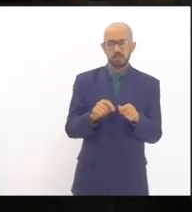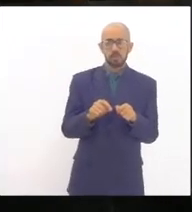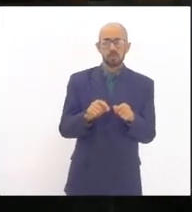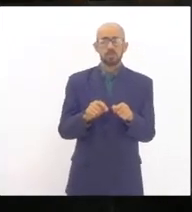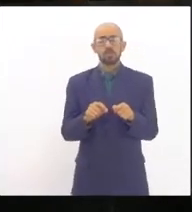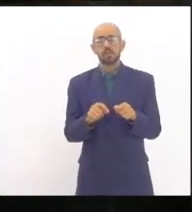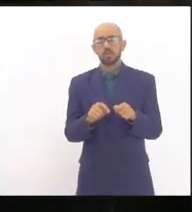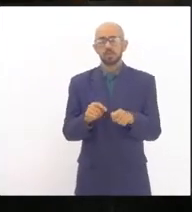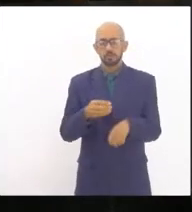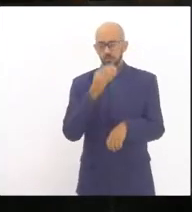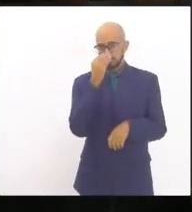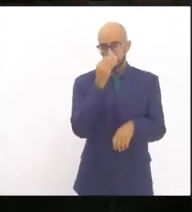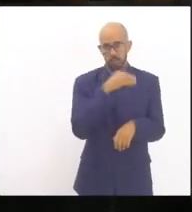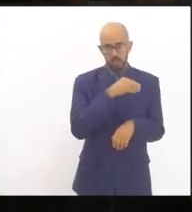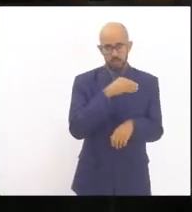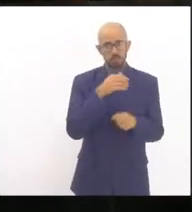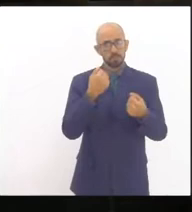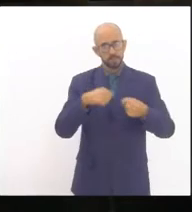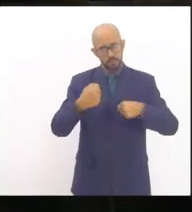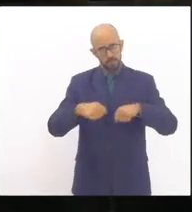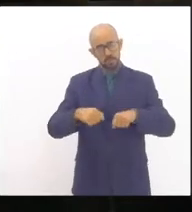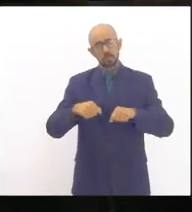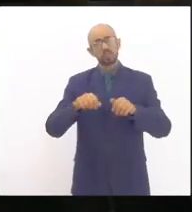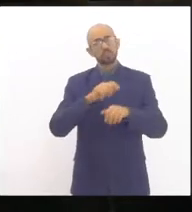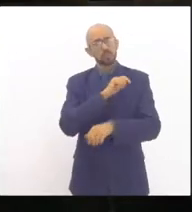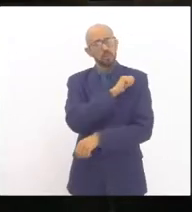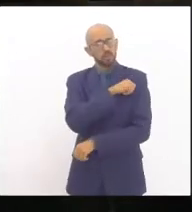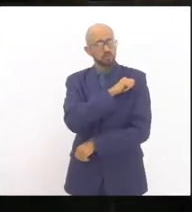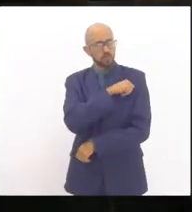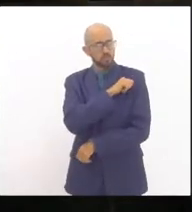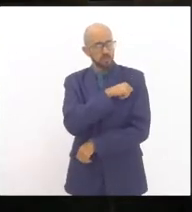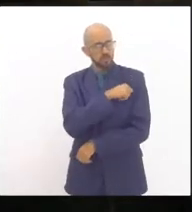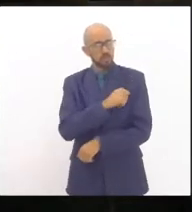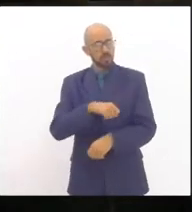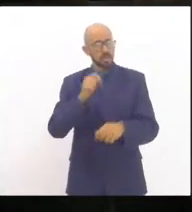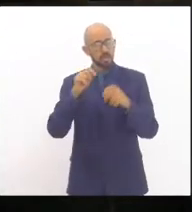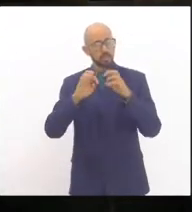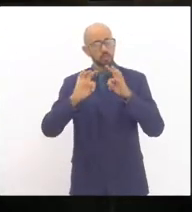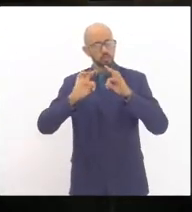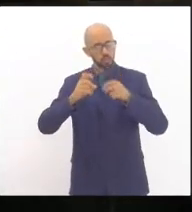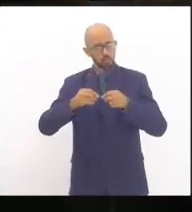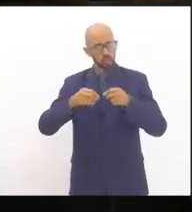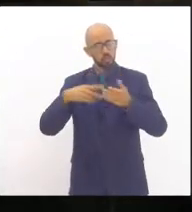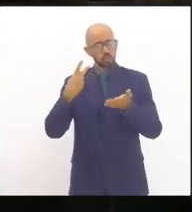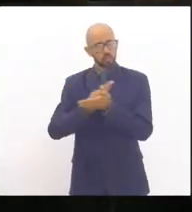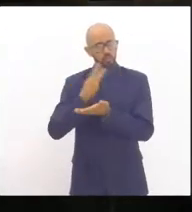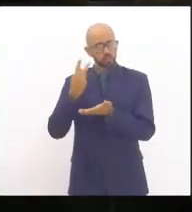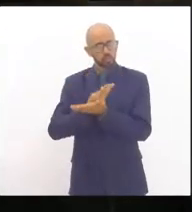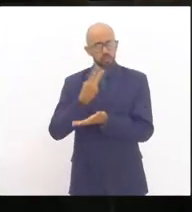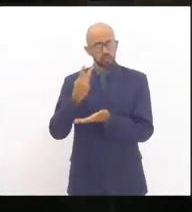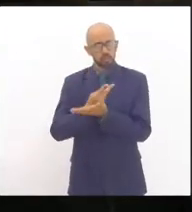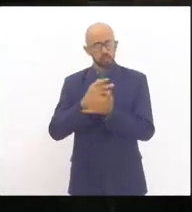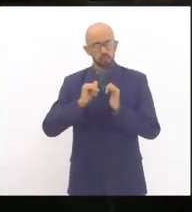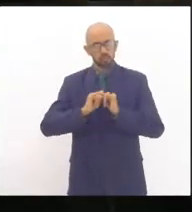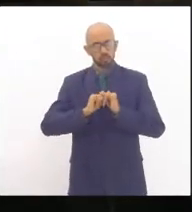auditoria para que vem à tona todas as irregularidades